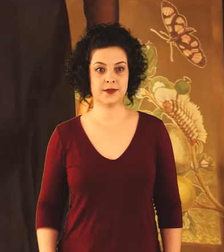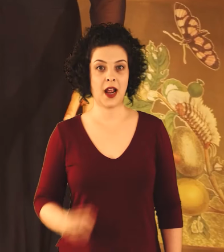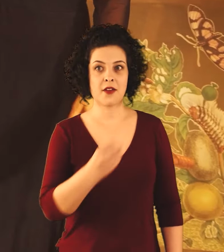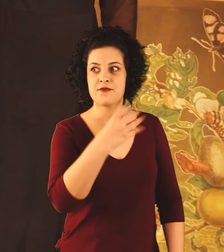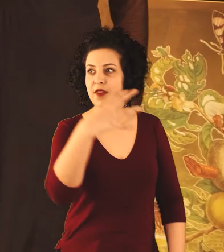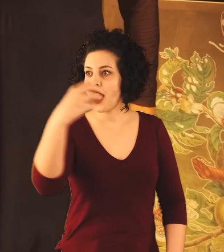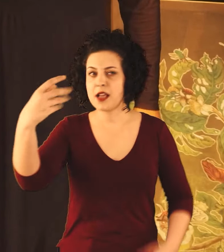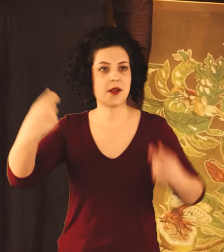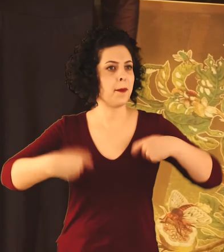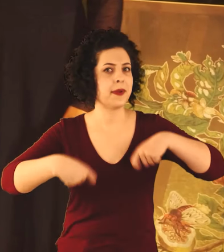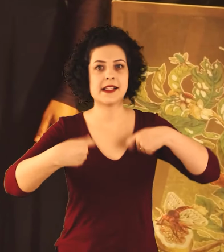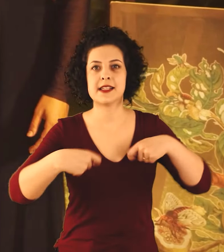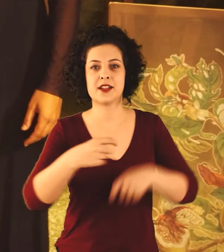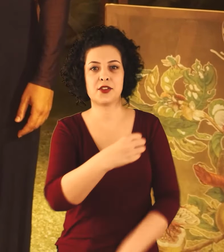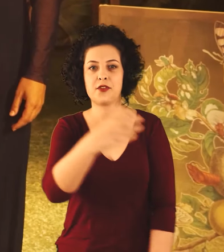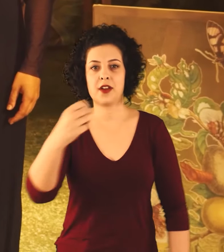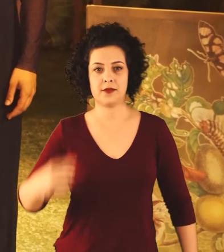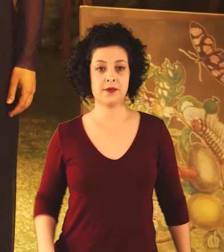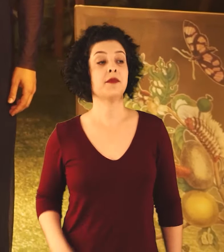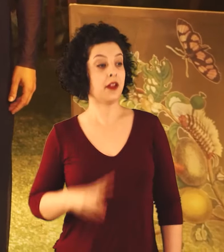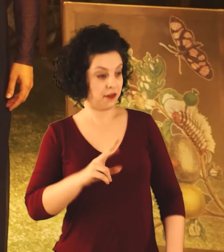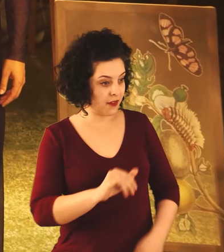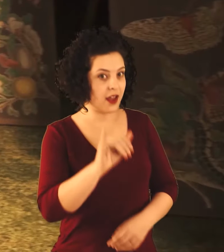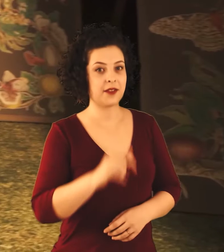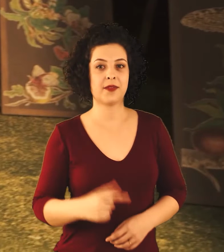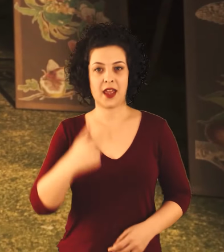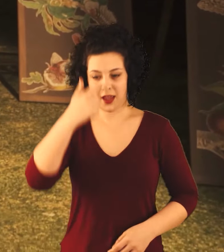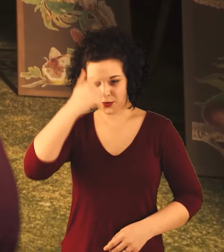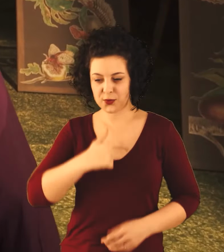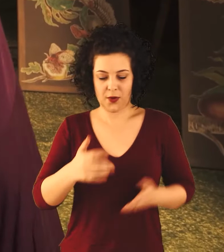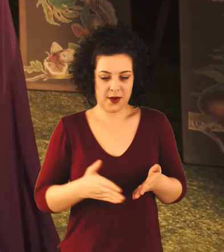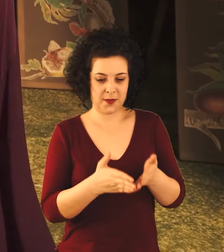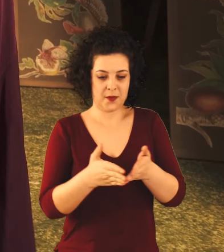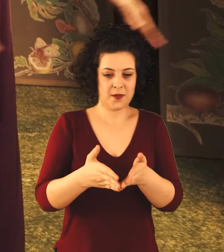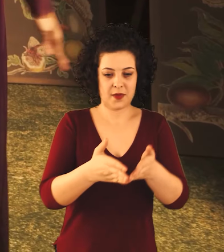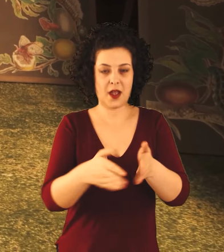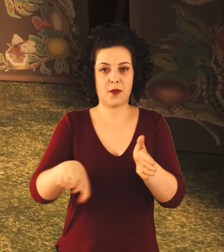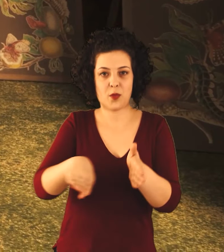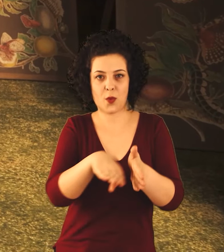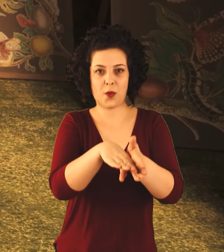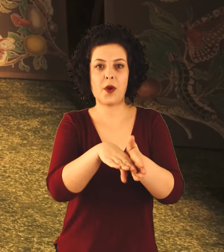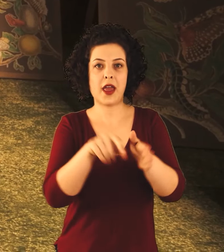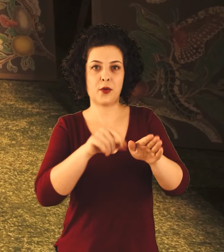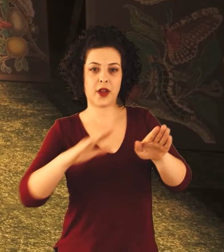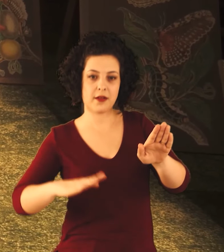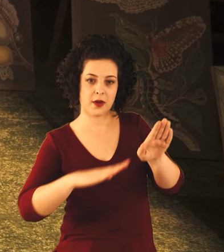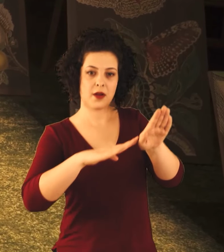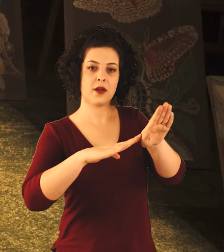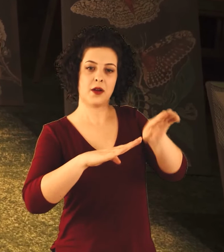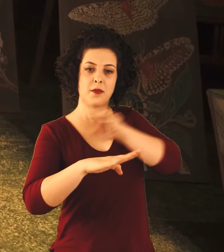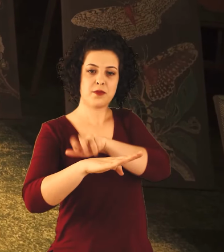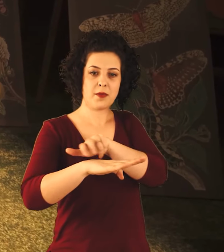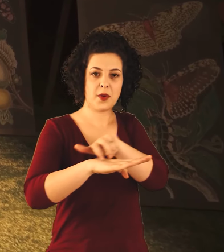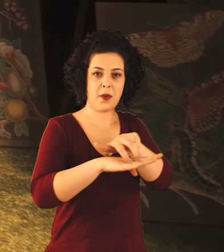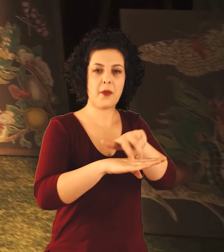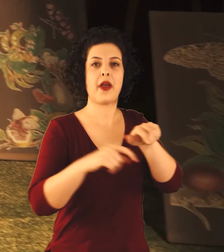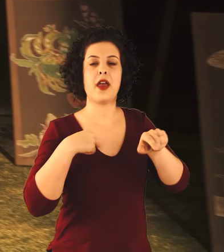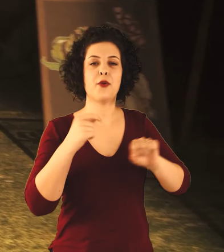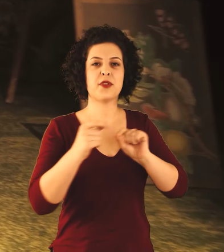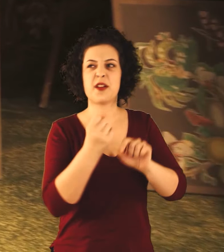É a viagem! Eu preciso fazer essa viagem! Você vai! Eu sou a embarcação atracada no porto. Eu sou a rampa que leva a